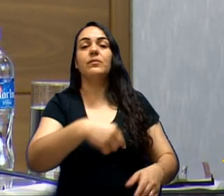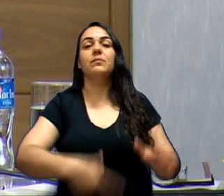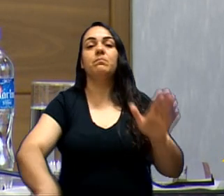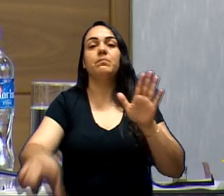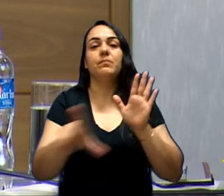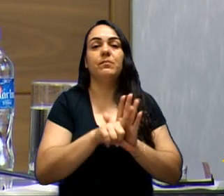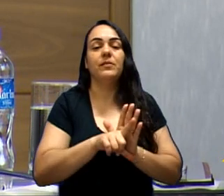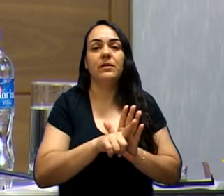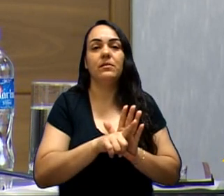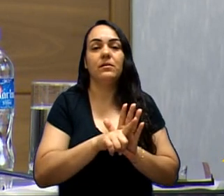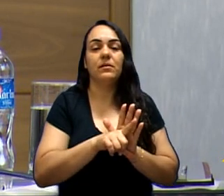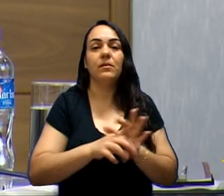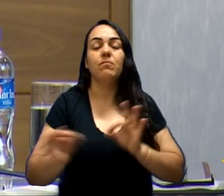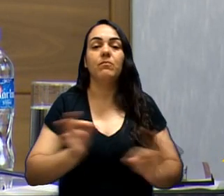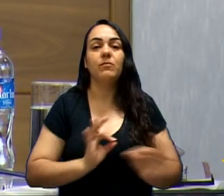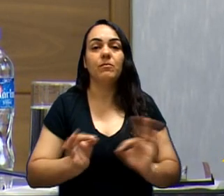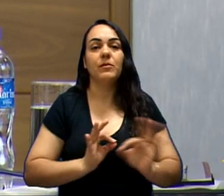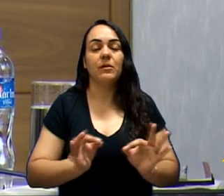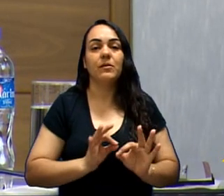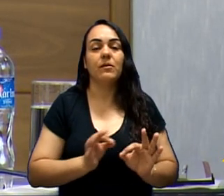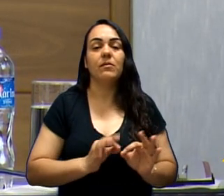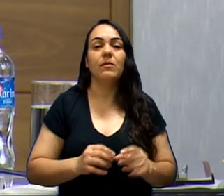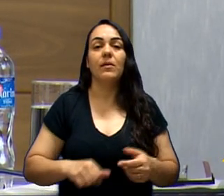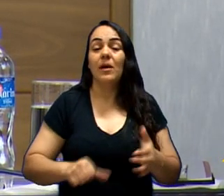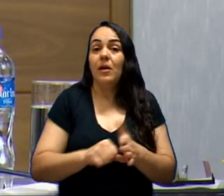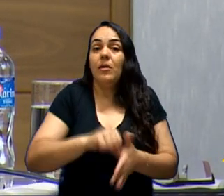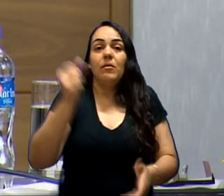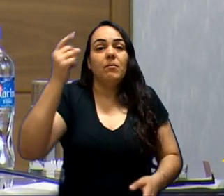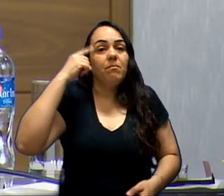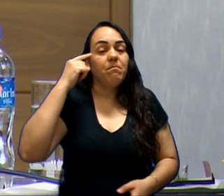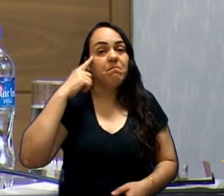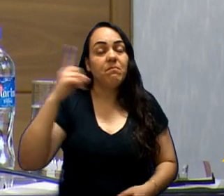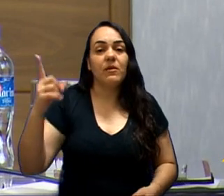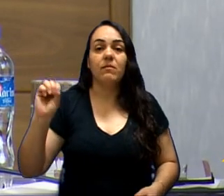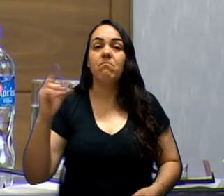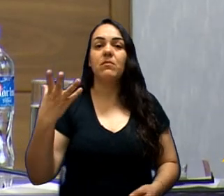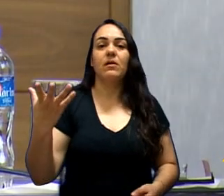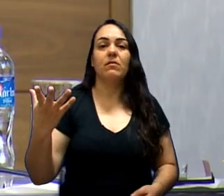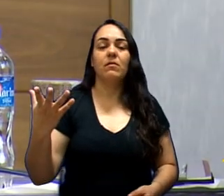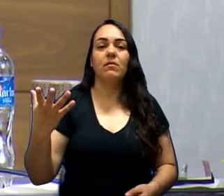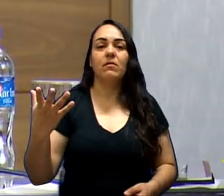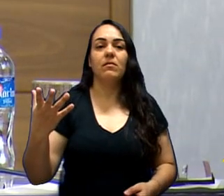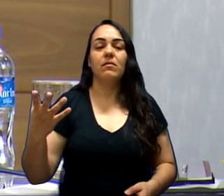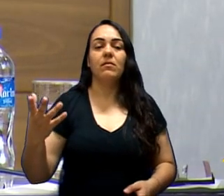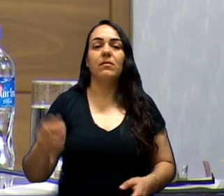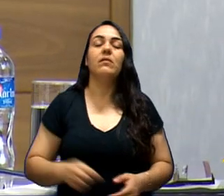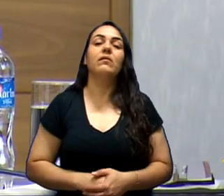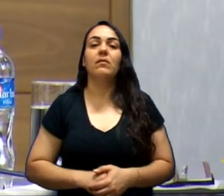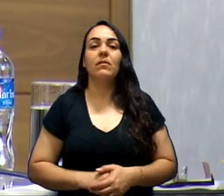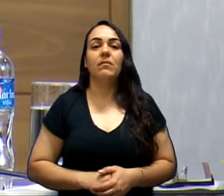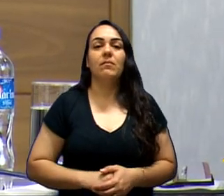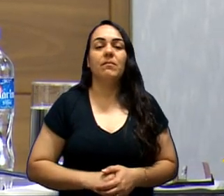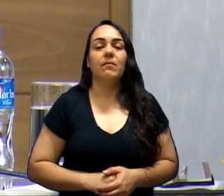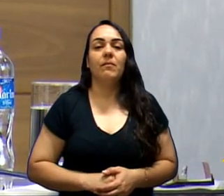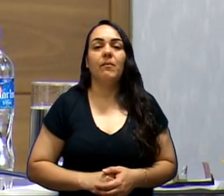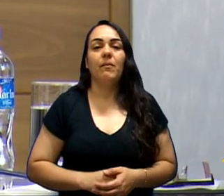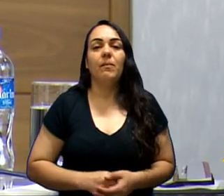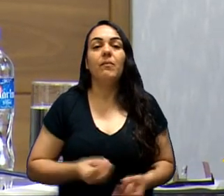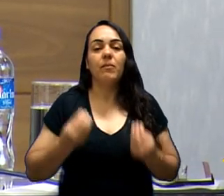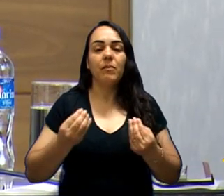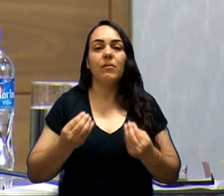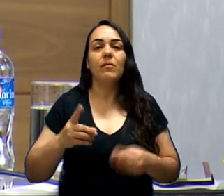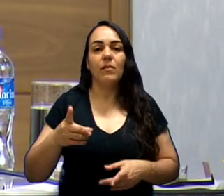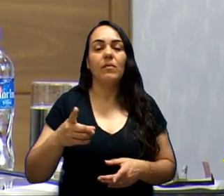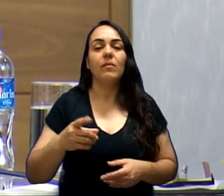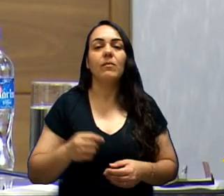vetar este projeto de lei do Executivo. É a primeira vez na história da República que aconteceu isso. Então, o